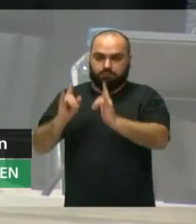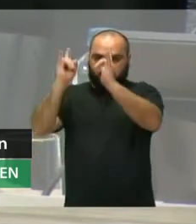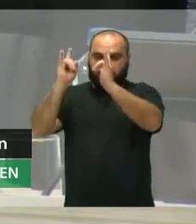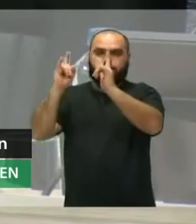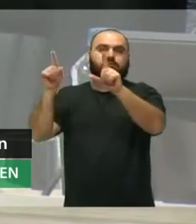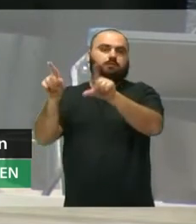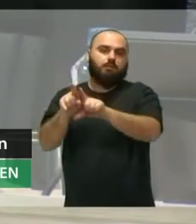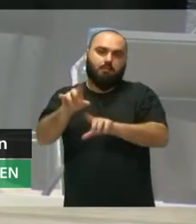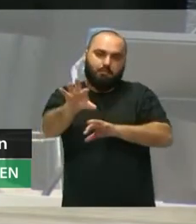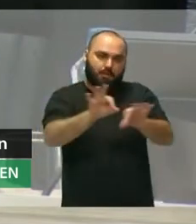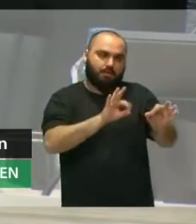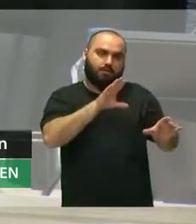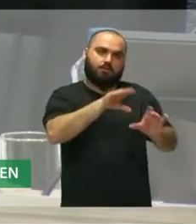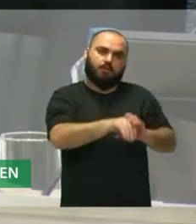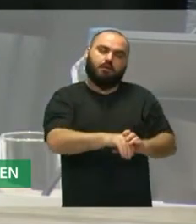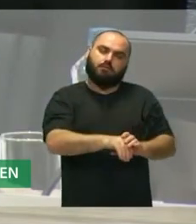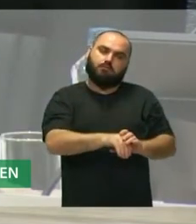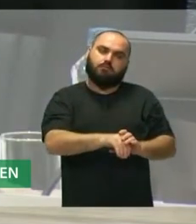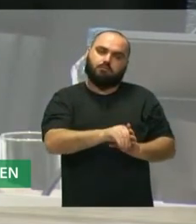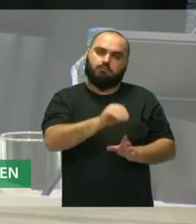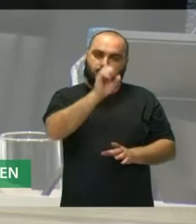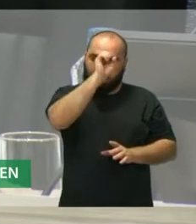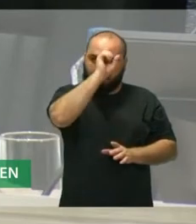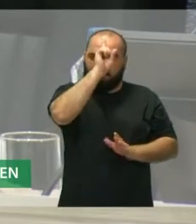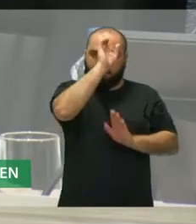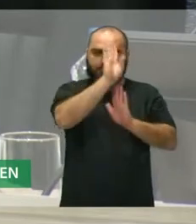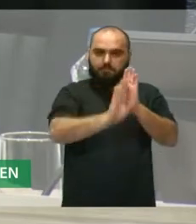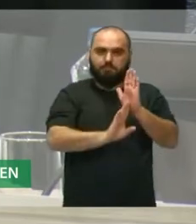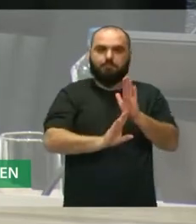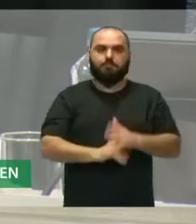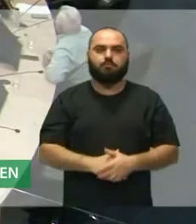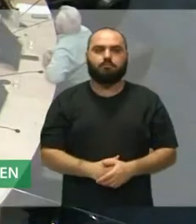nosso planejamento estratégico do Marieta atual.